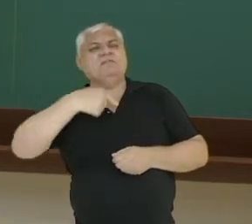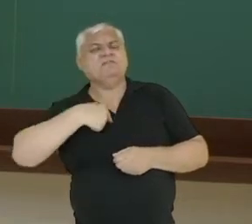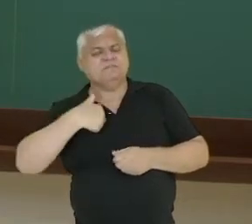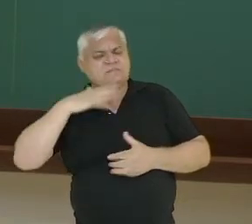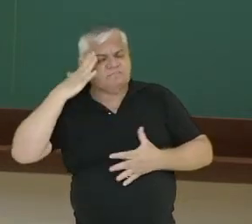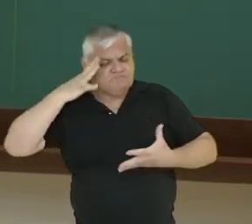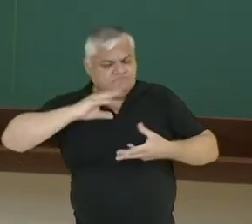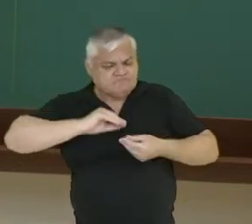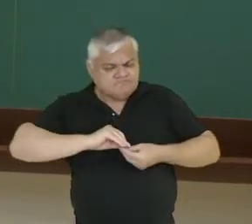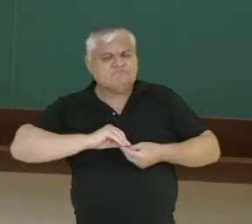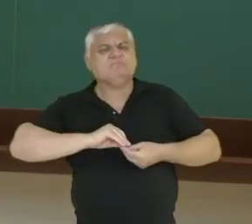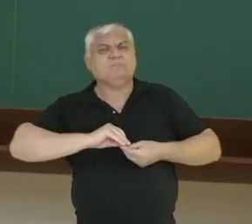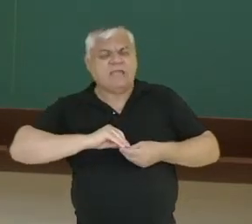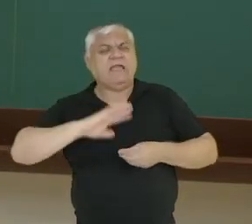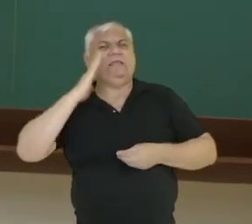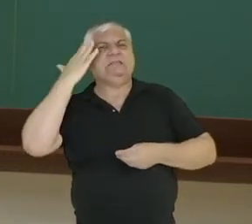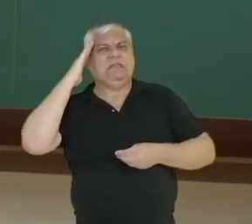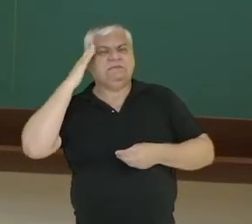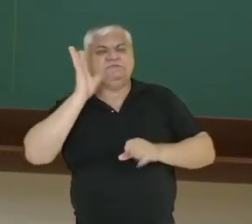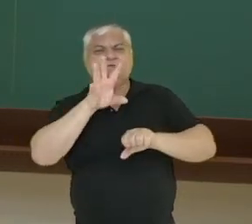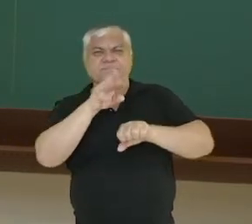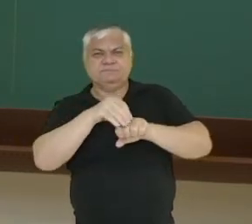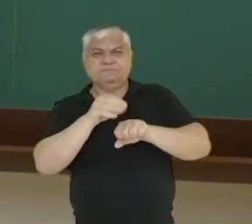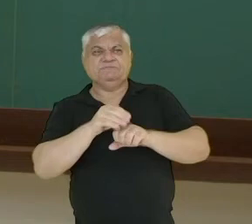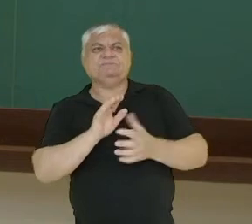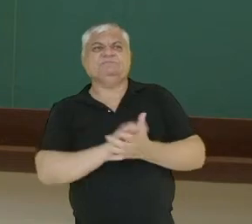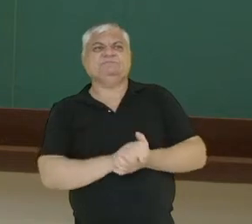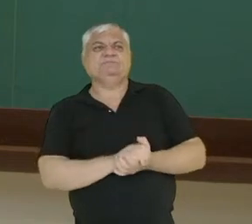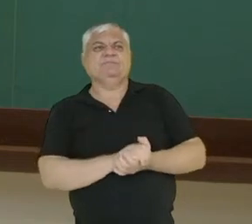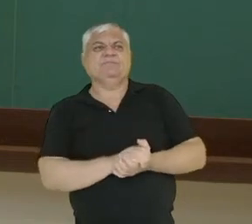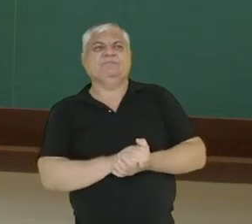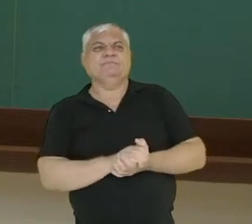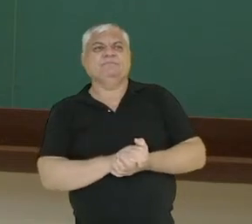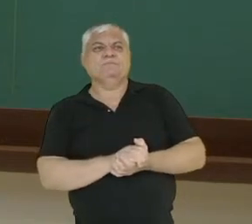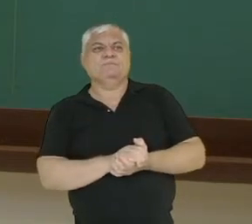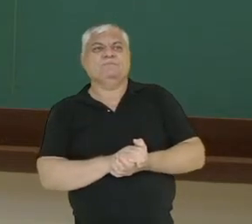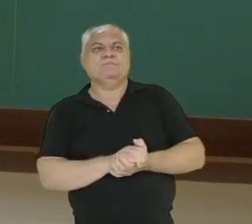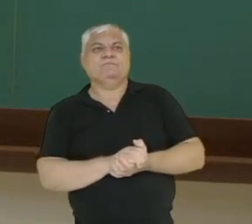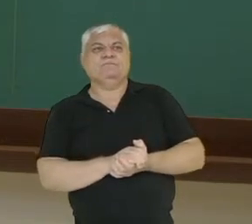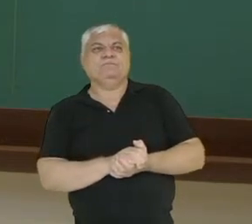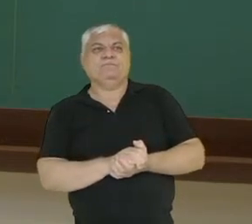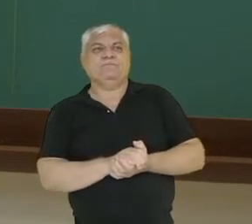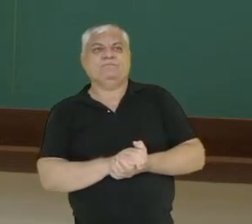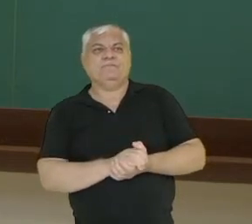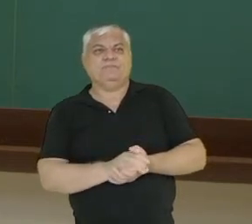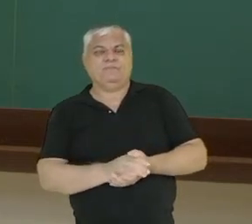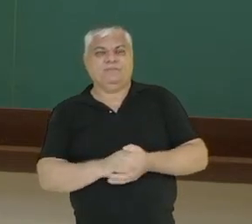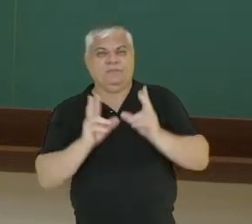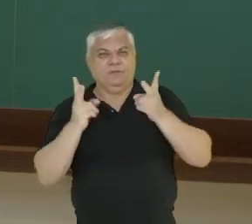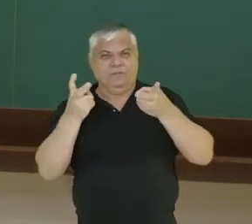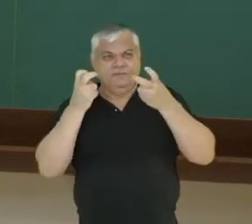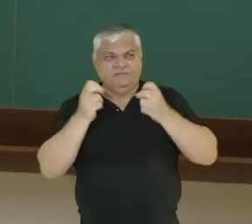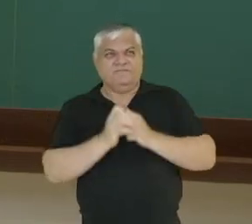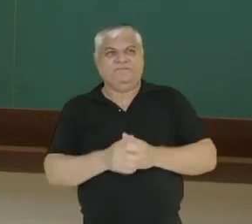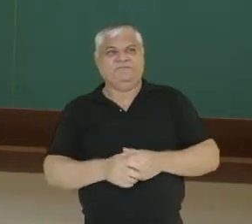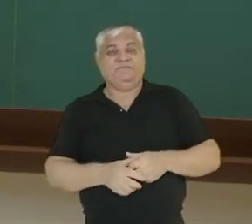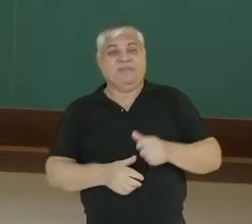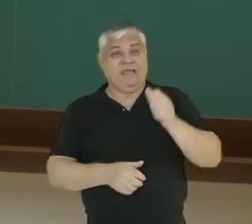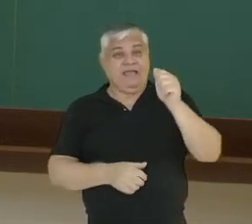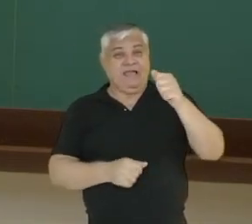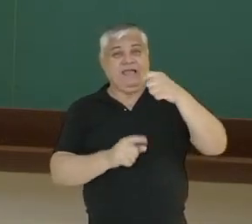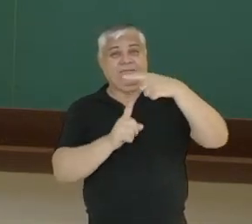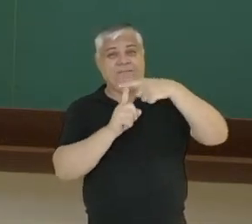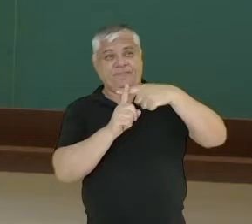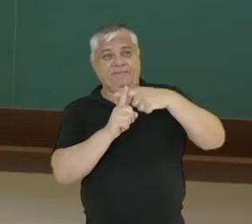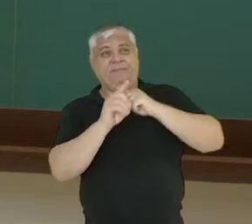mesmo que você está construindo esse seu conhecimento. Veja aqui comigo esta atividade. Observe a reação representada na figura